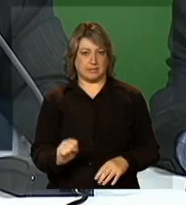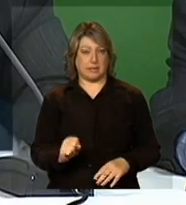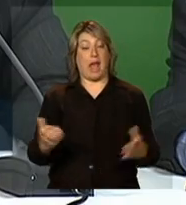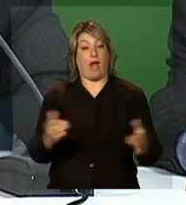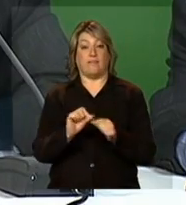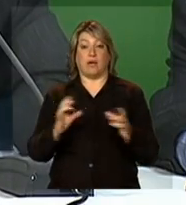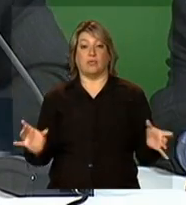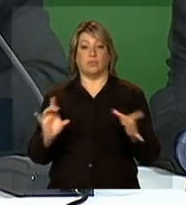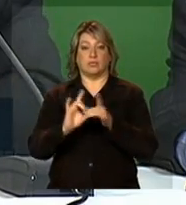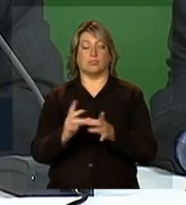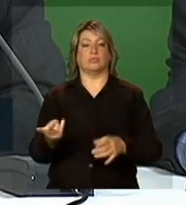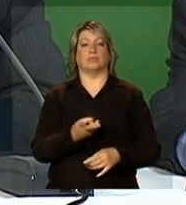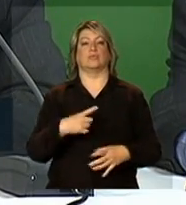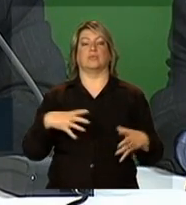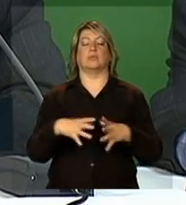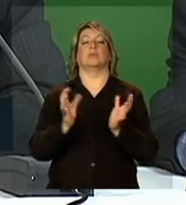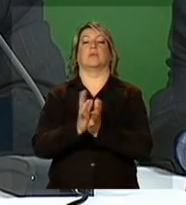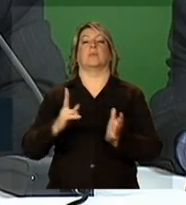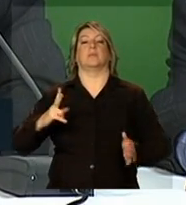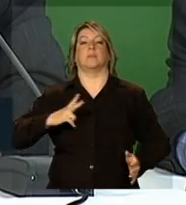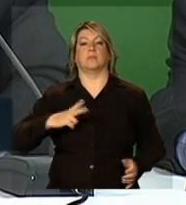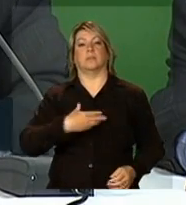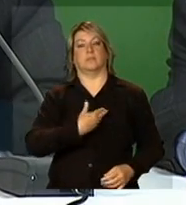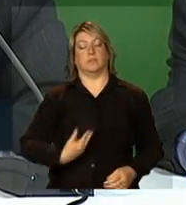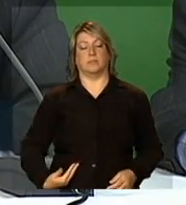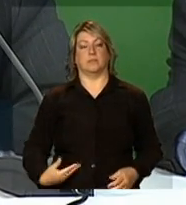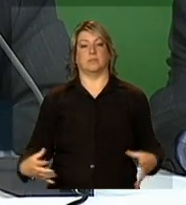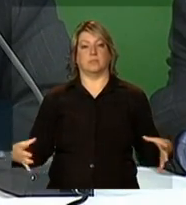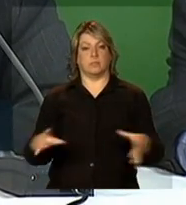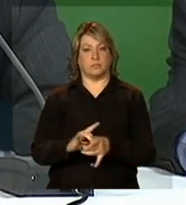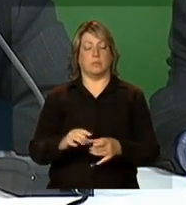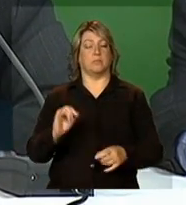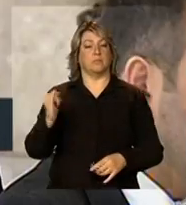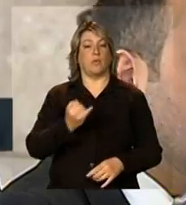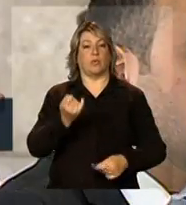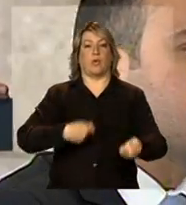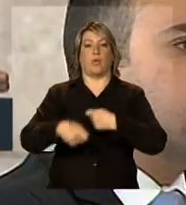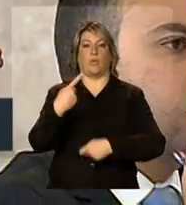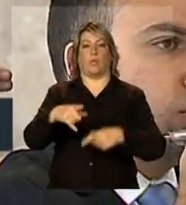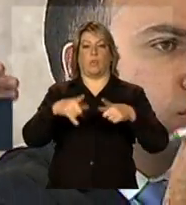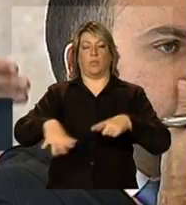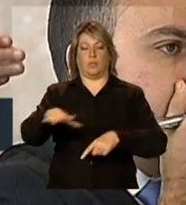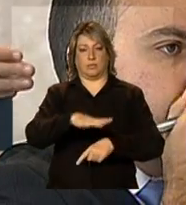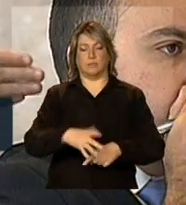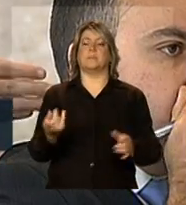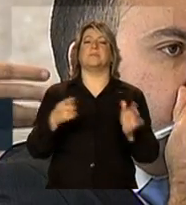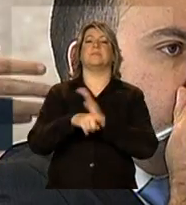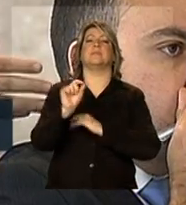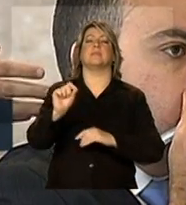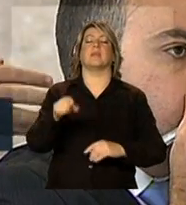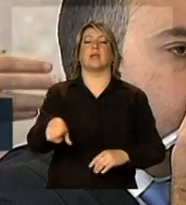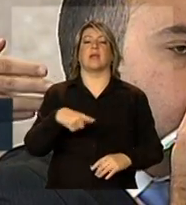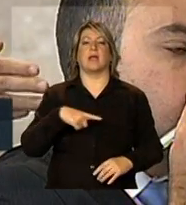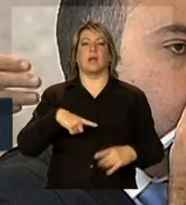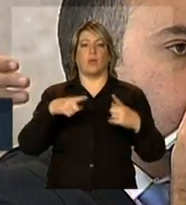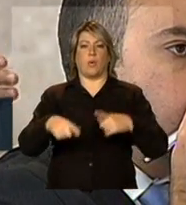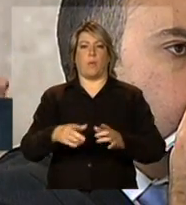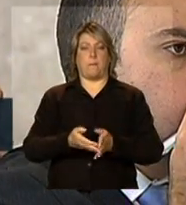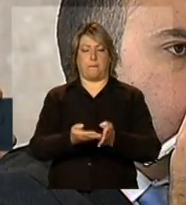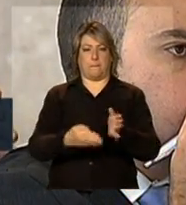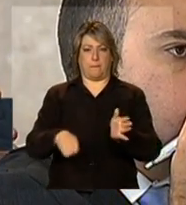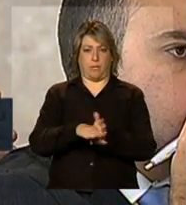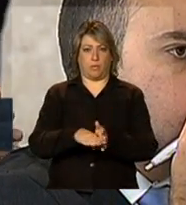fazer uma concessão para um porto público, que é muito importante para a economia da região. Então, é esse porto público, que hoje movimenta praticamente